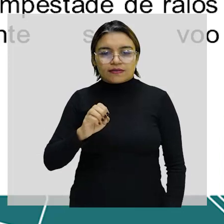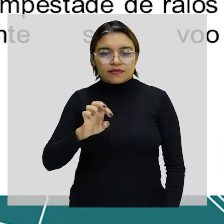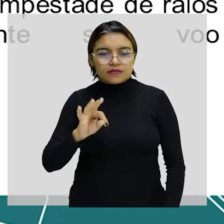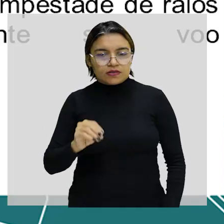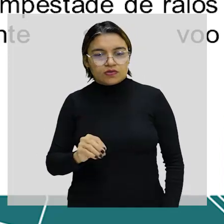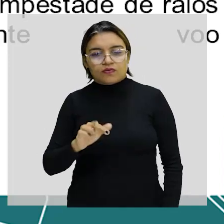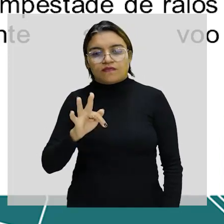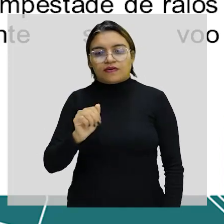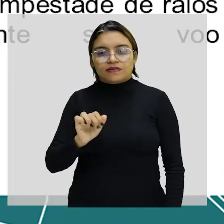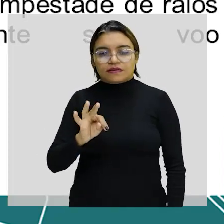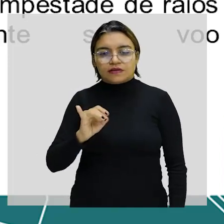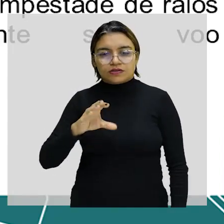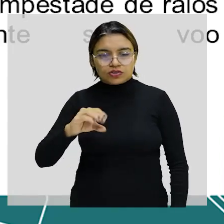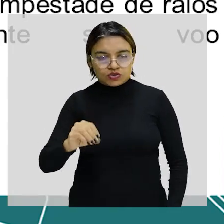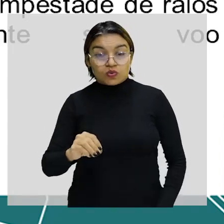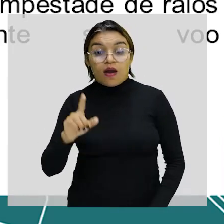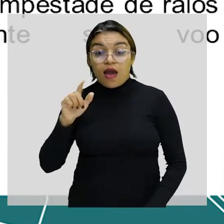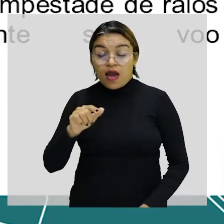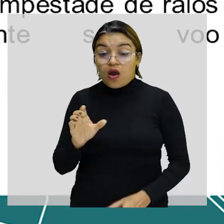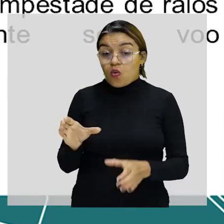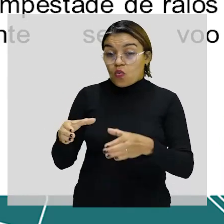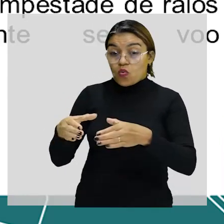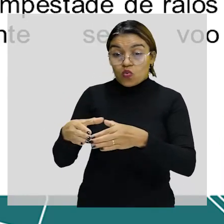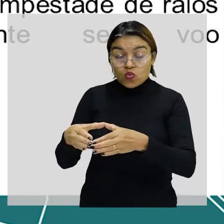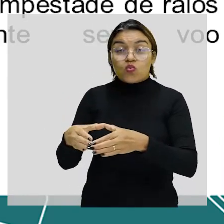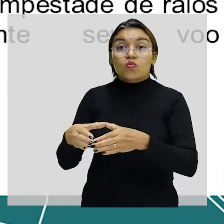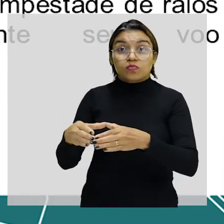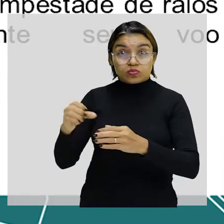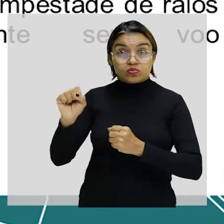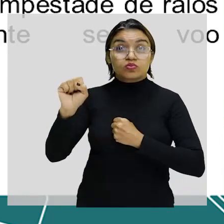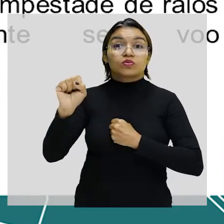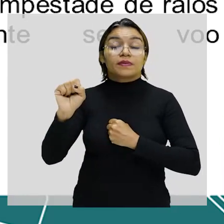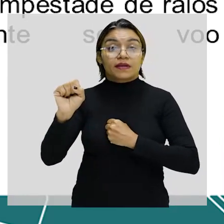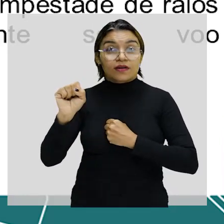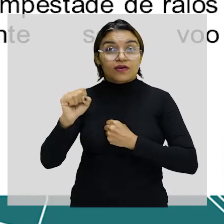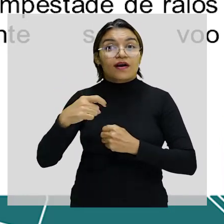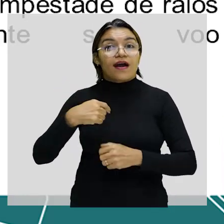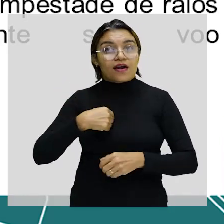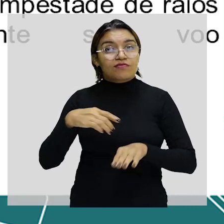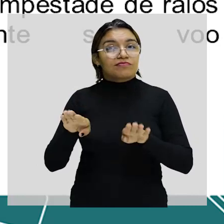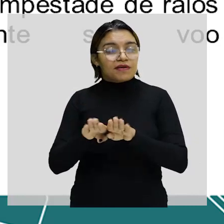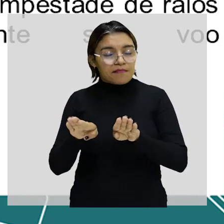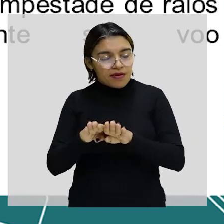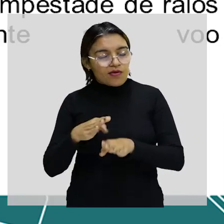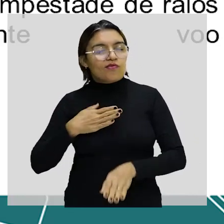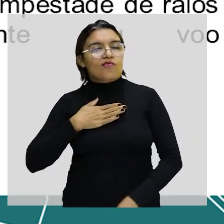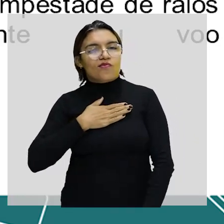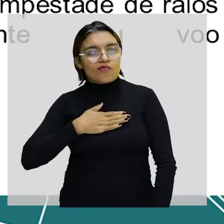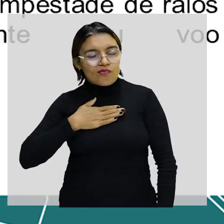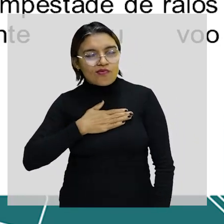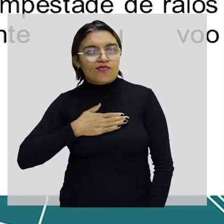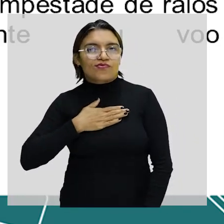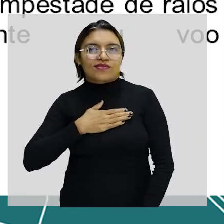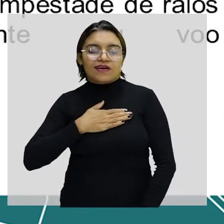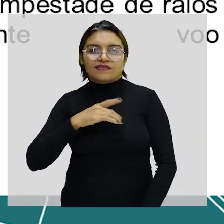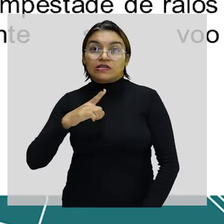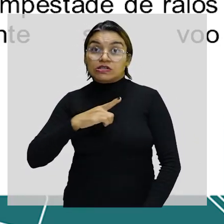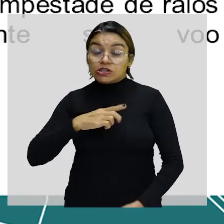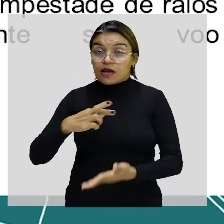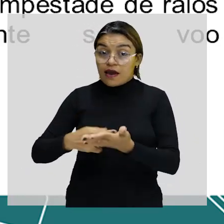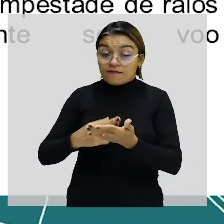de personagens que também eu era muito fã. Eu gostava muito. Tinha muitas revistas de